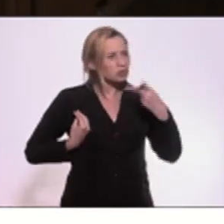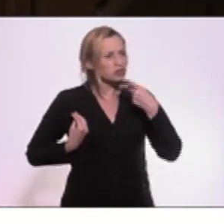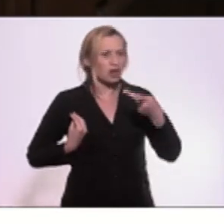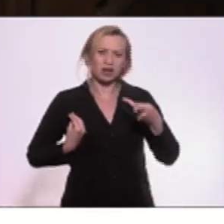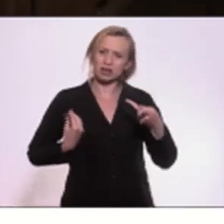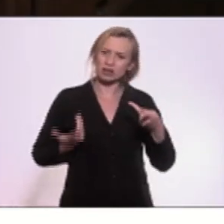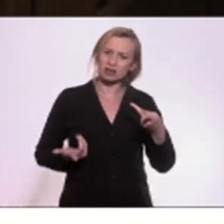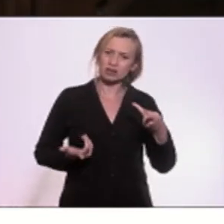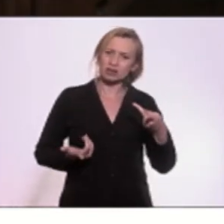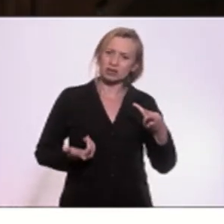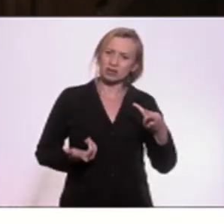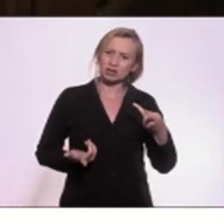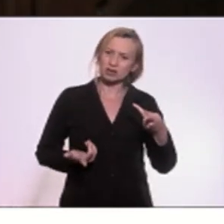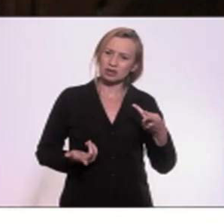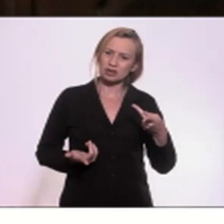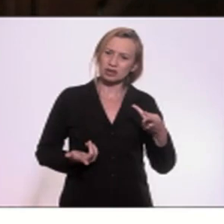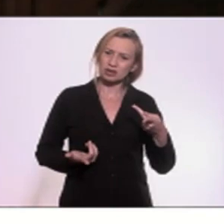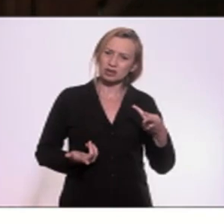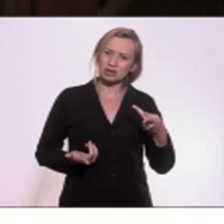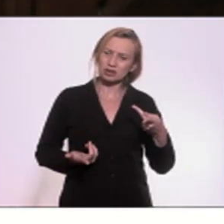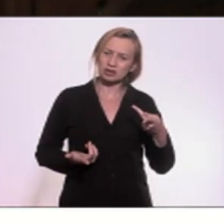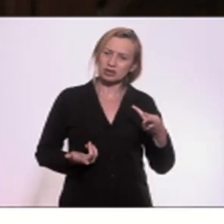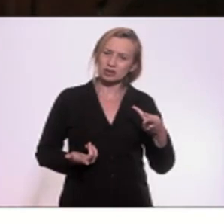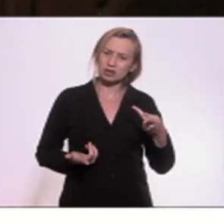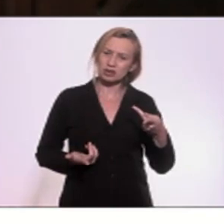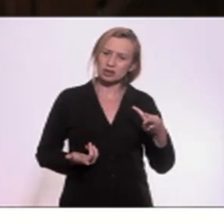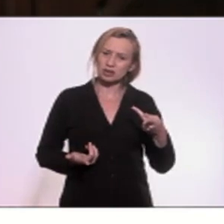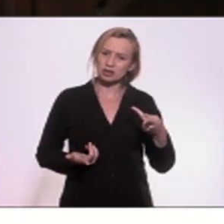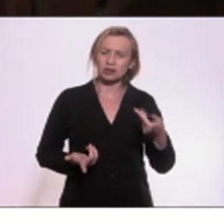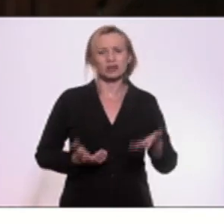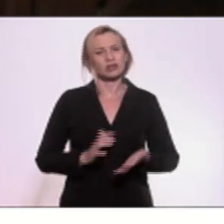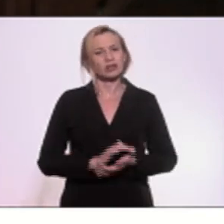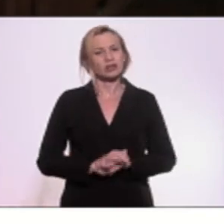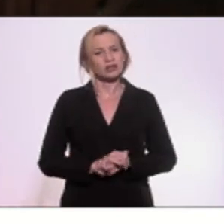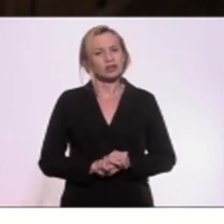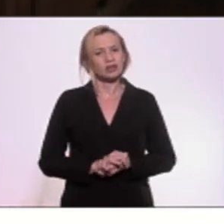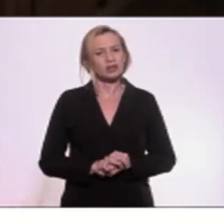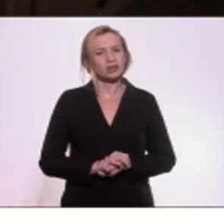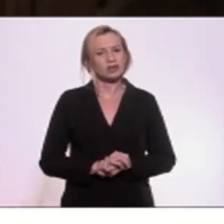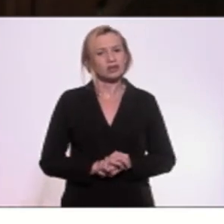tem a pachorra de equiparar